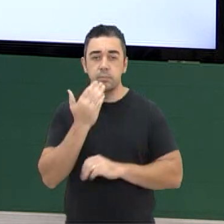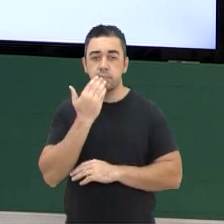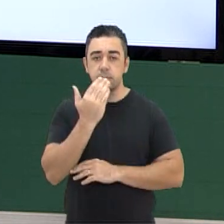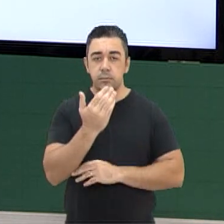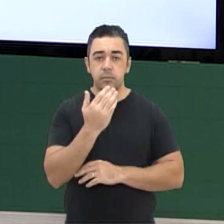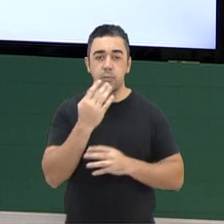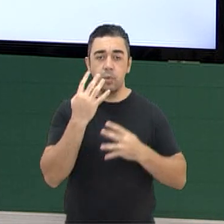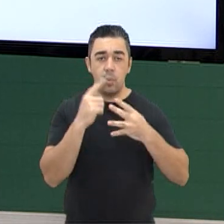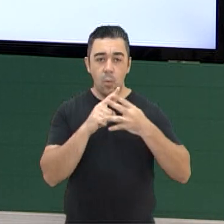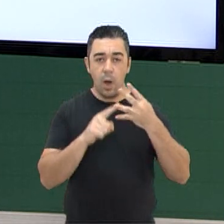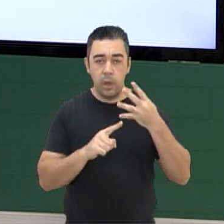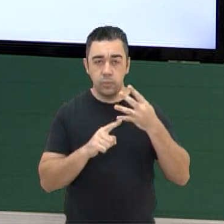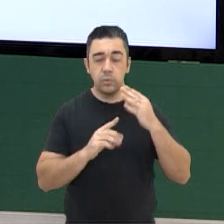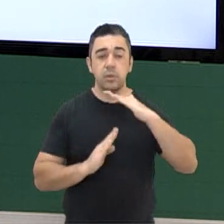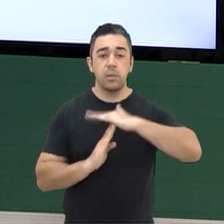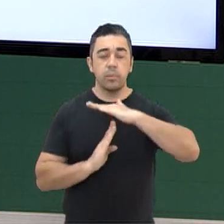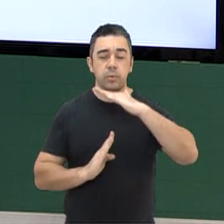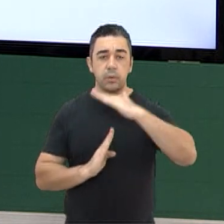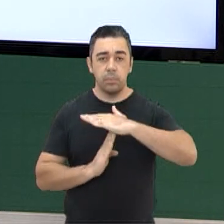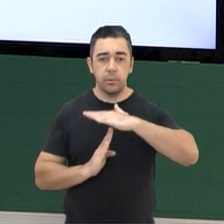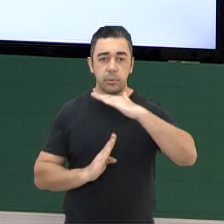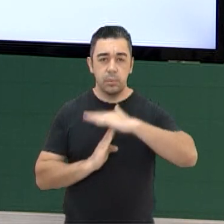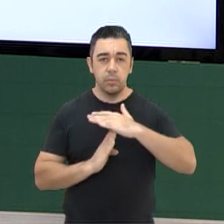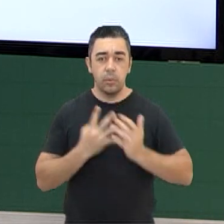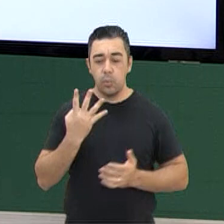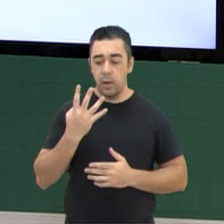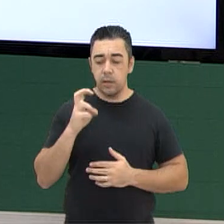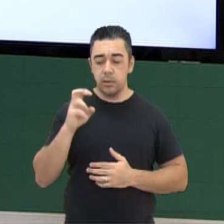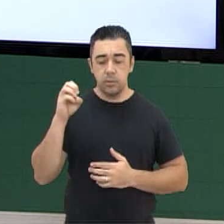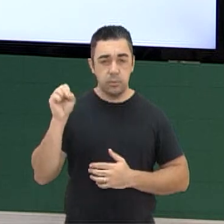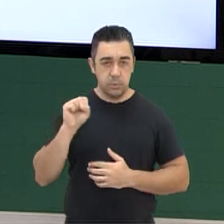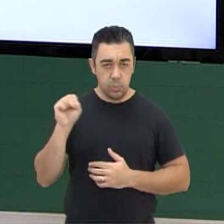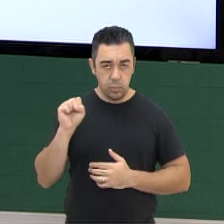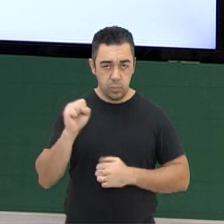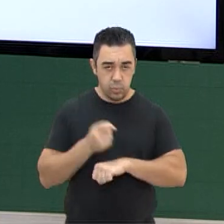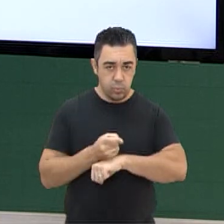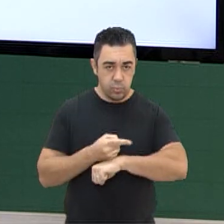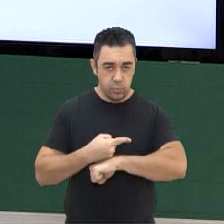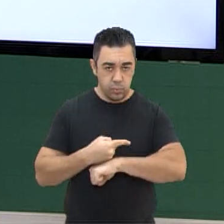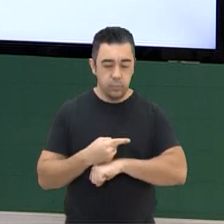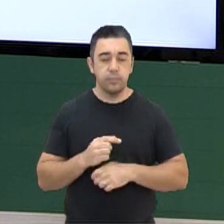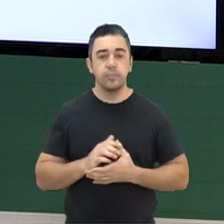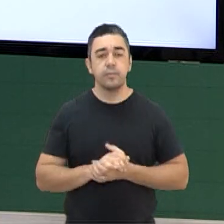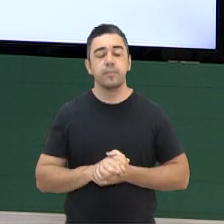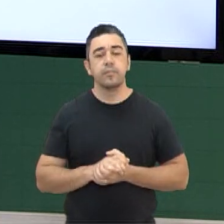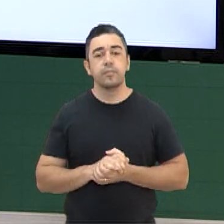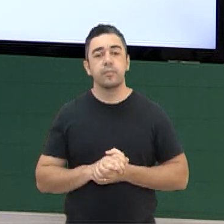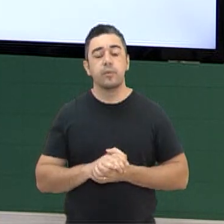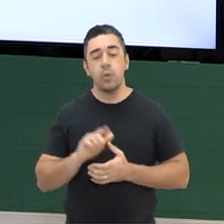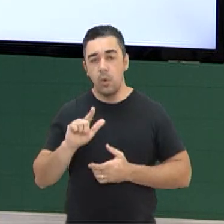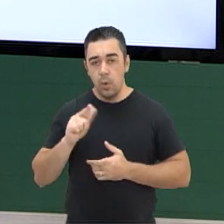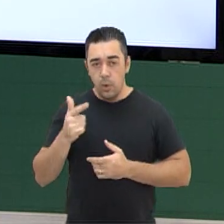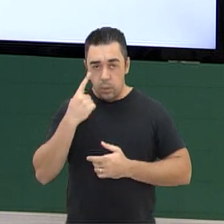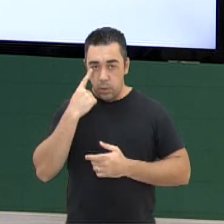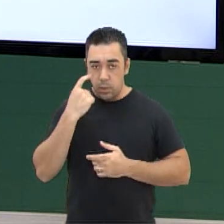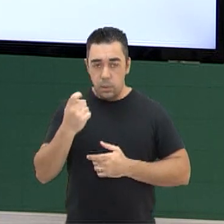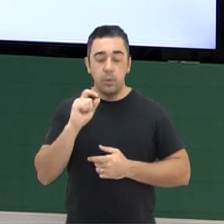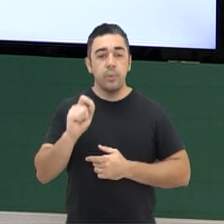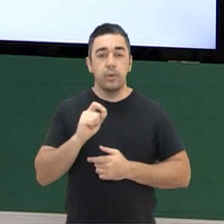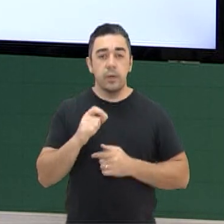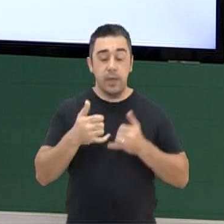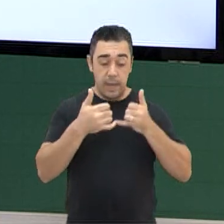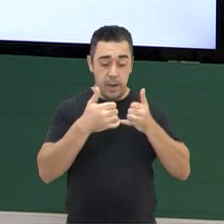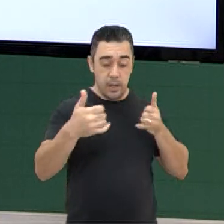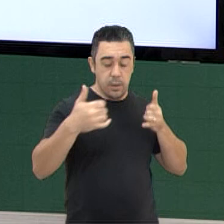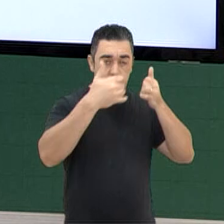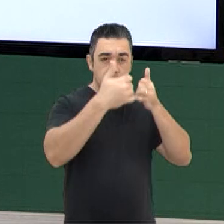4 tempos de 45 segundos durante os jogos. Outro fato interessante é que as linhas